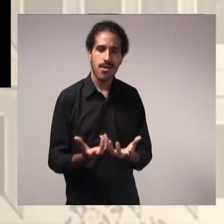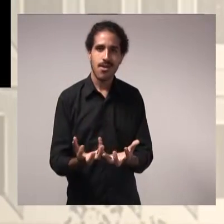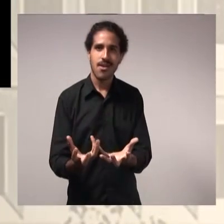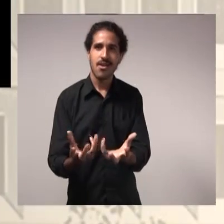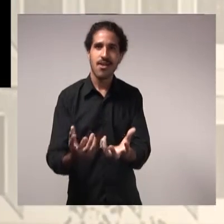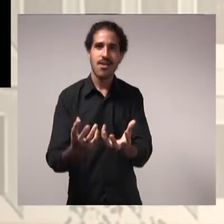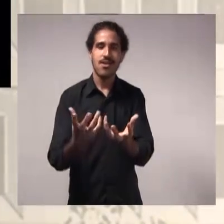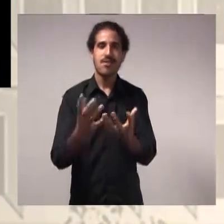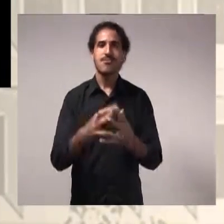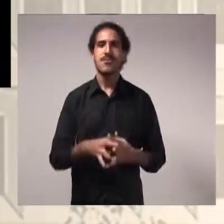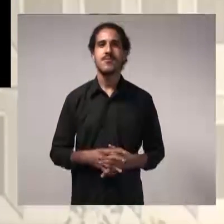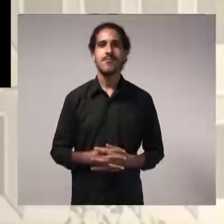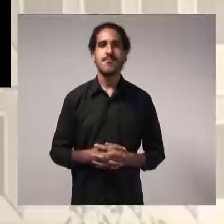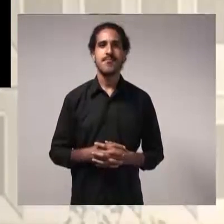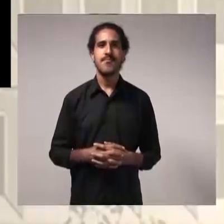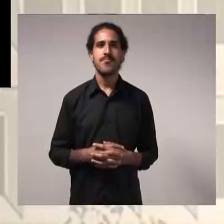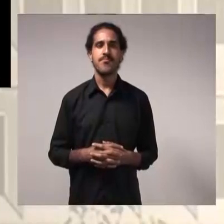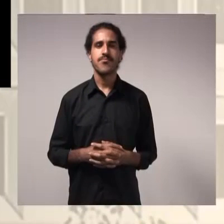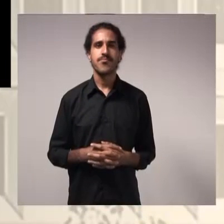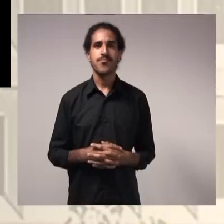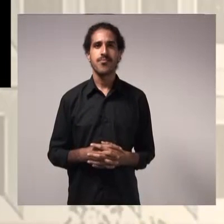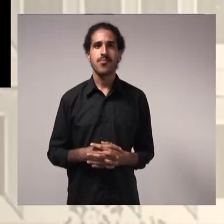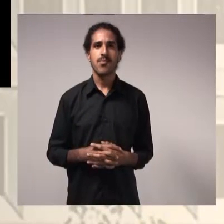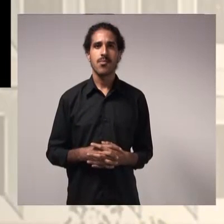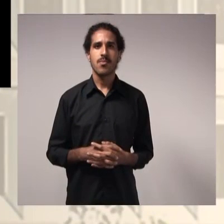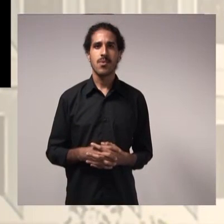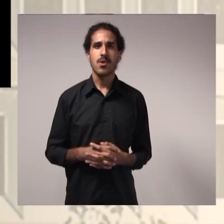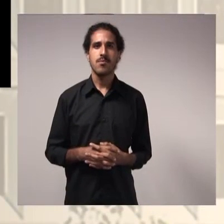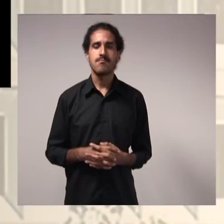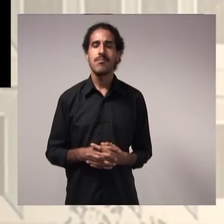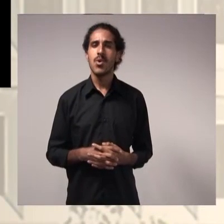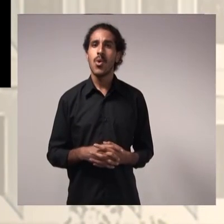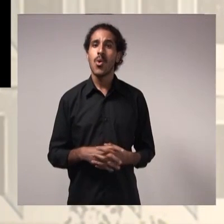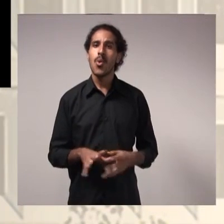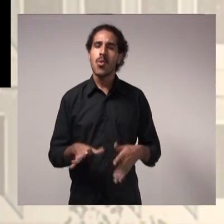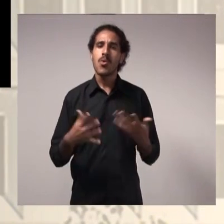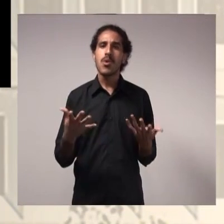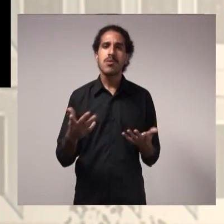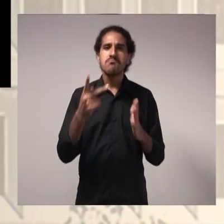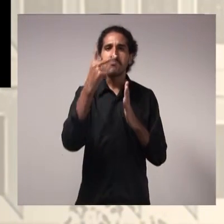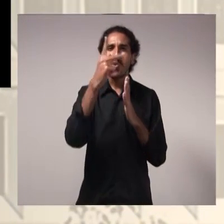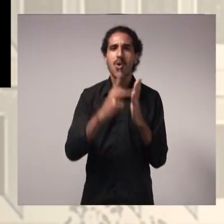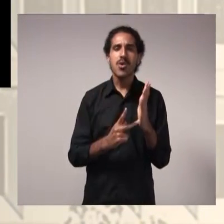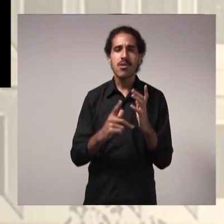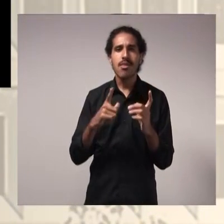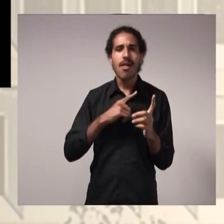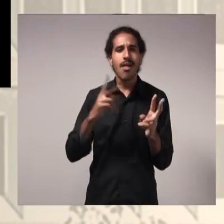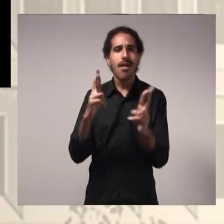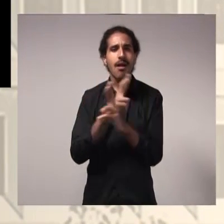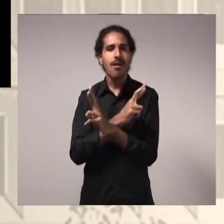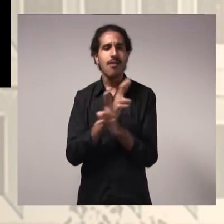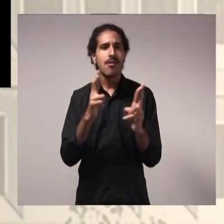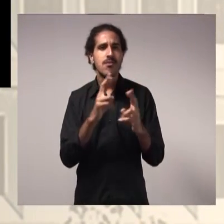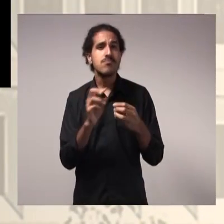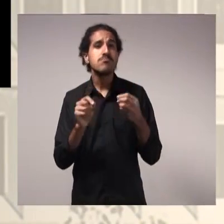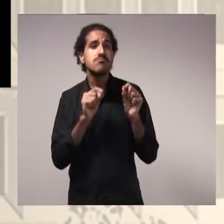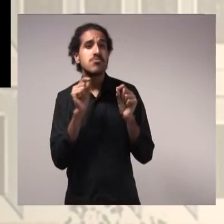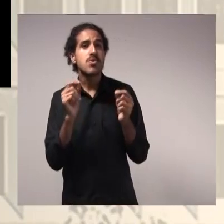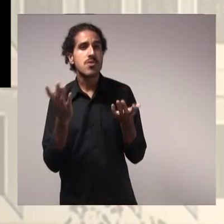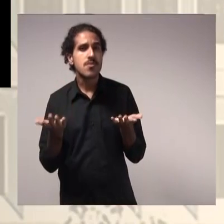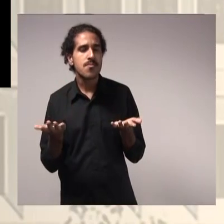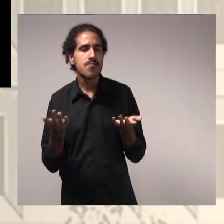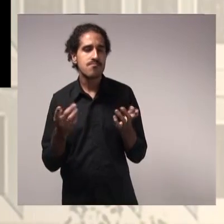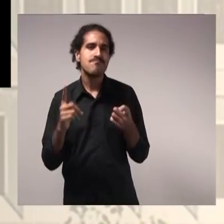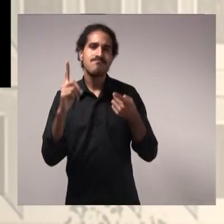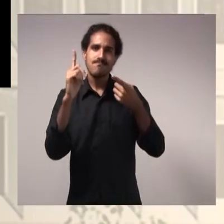todos os ambientes. Bom, o que esses projetos têm em comum? Claro, a primeira coisa,